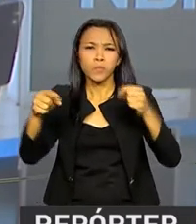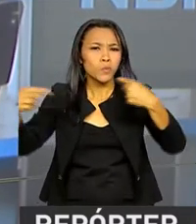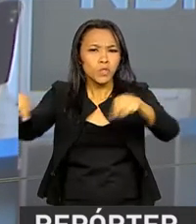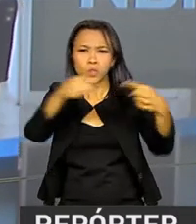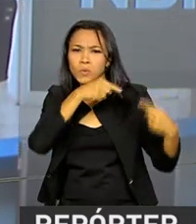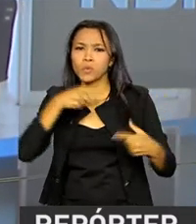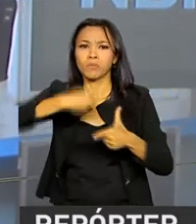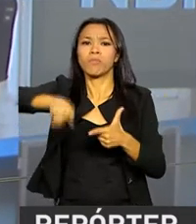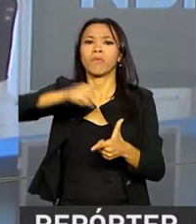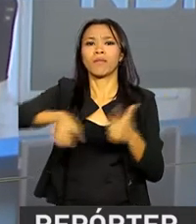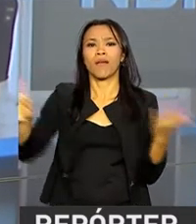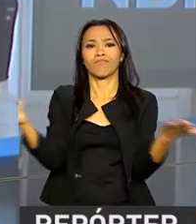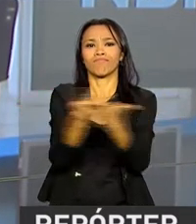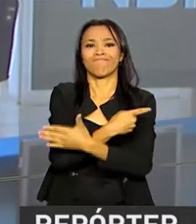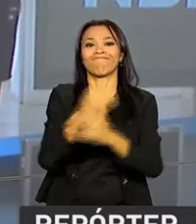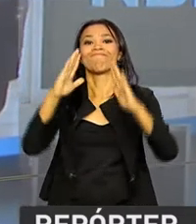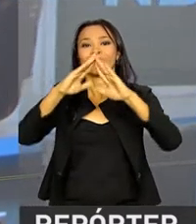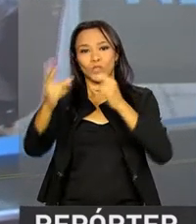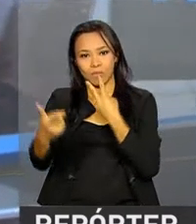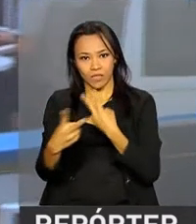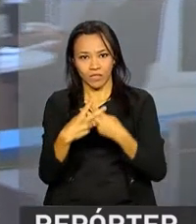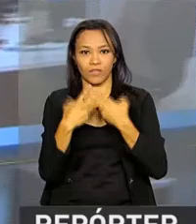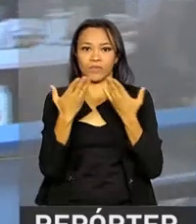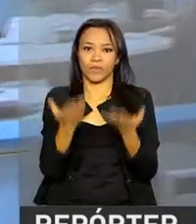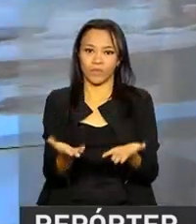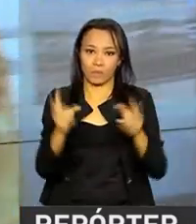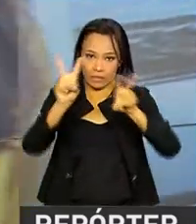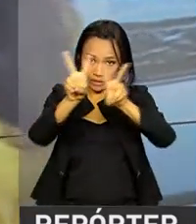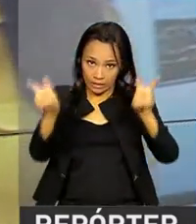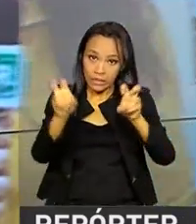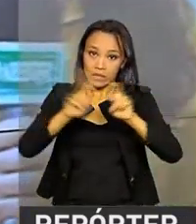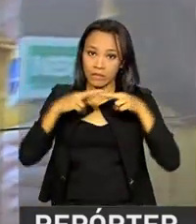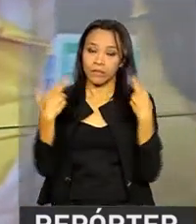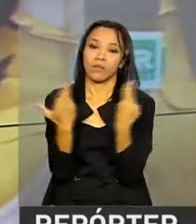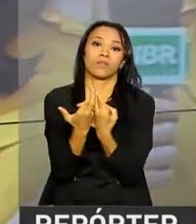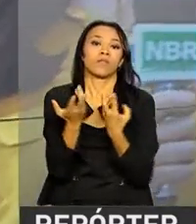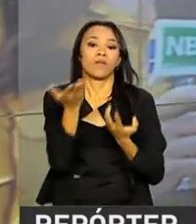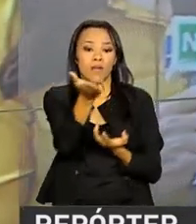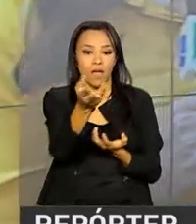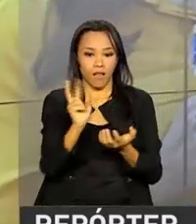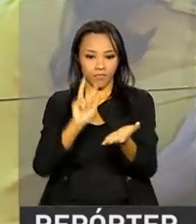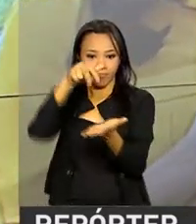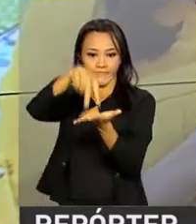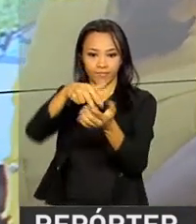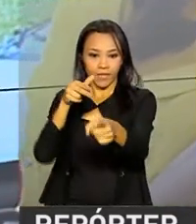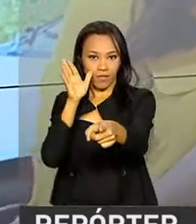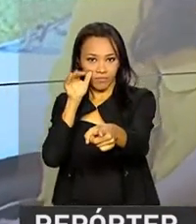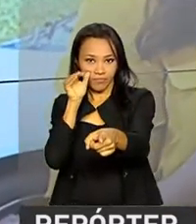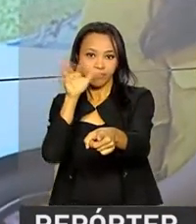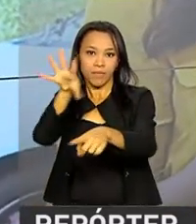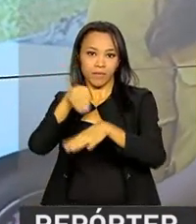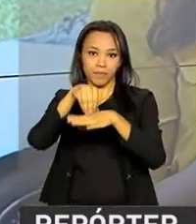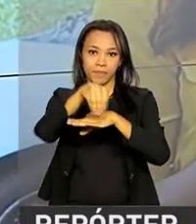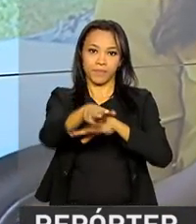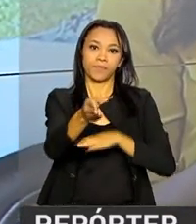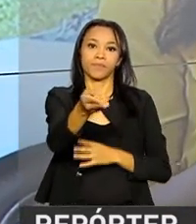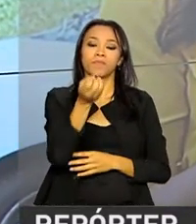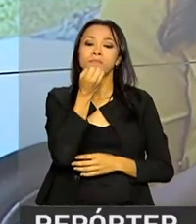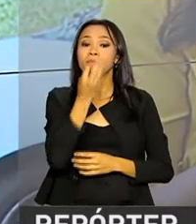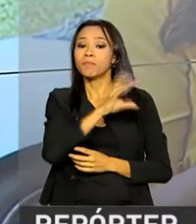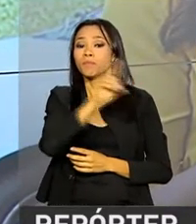presídios vamos então conversar com a repórter paula de hoje que está acompanhando esse assunto ao ministério da justiça o álbum